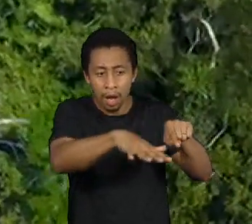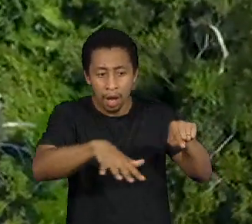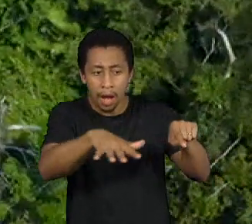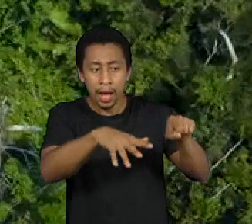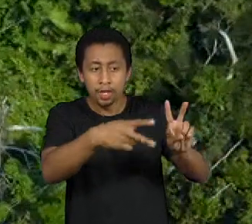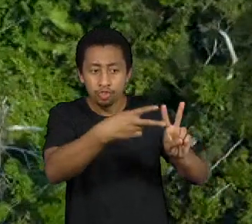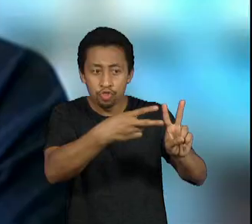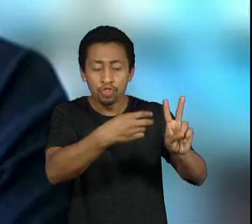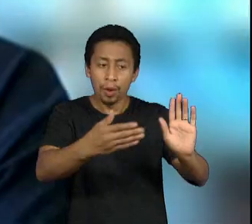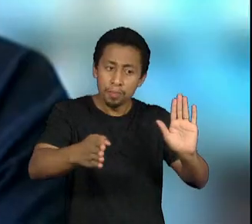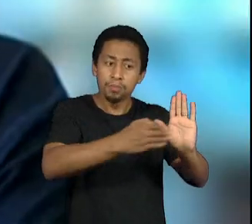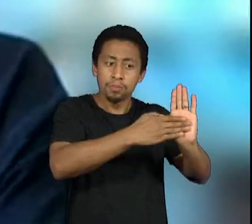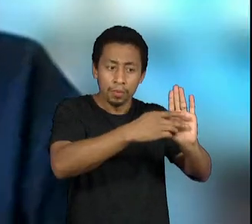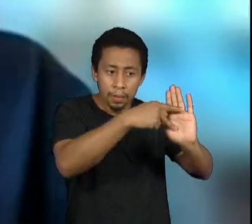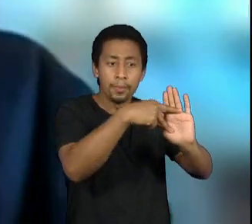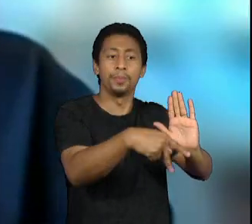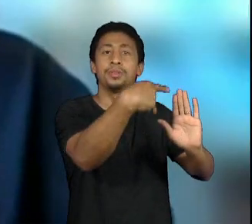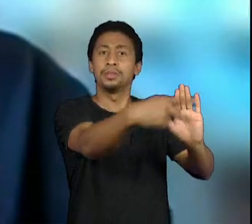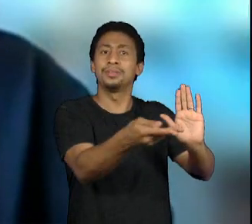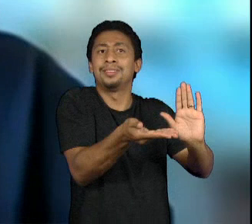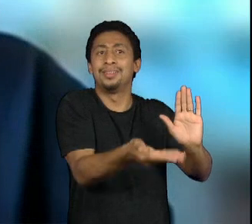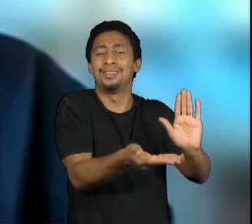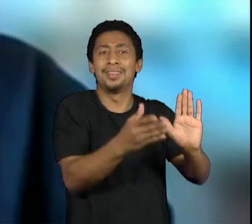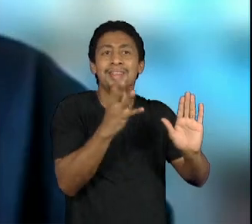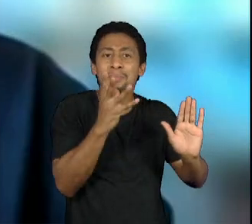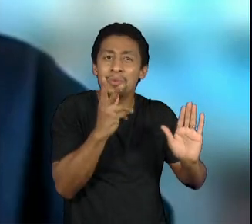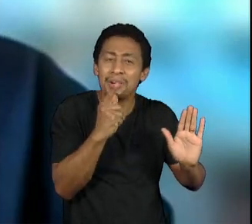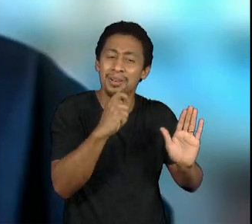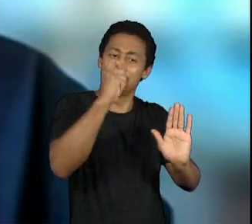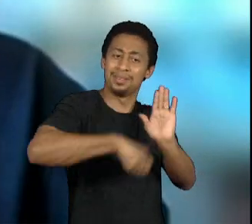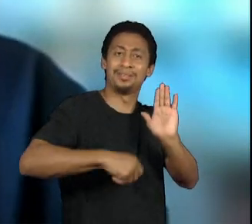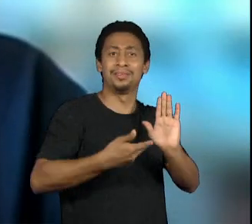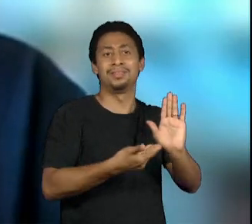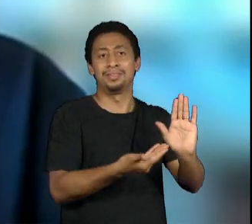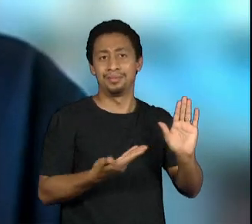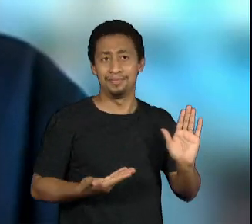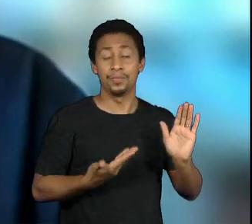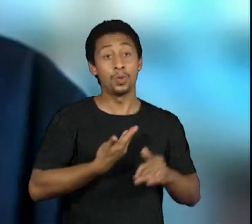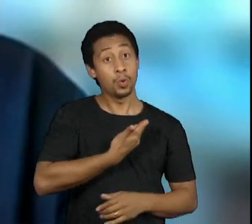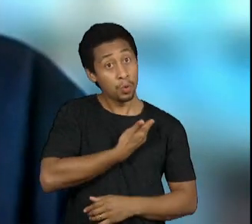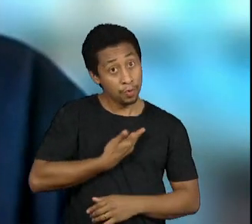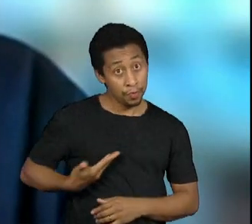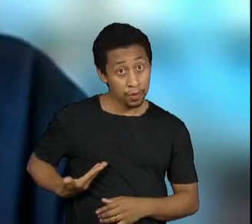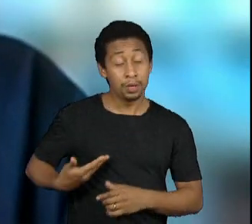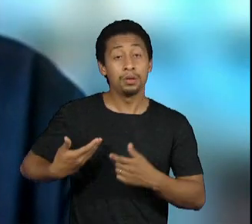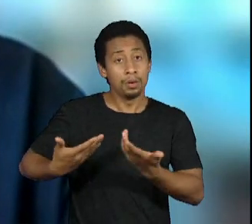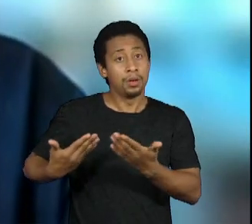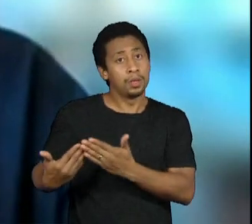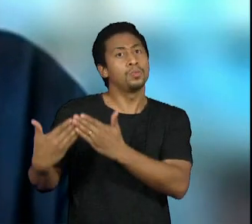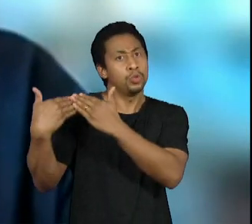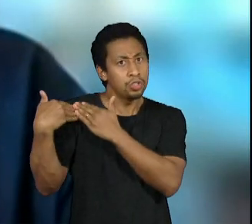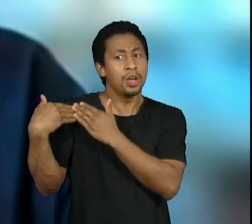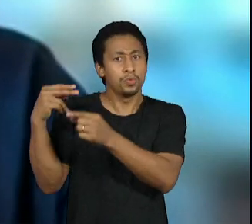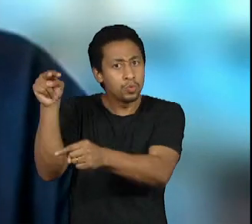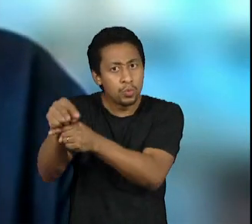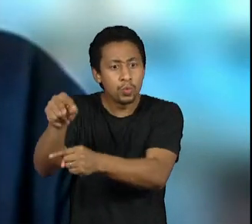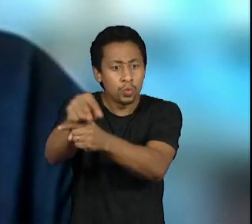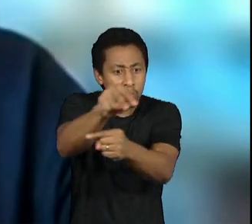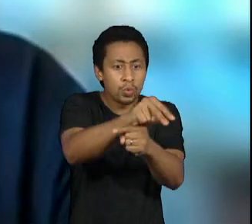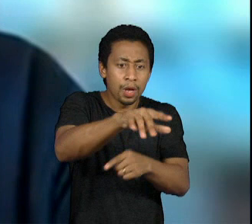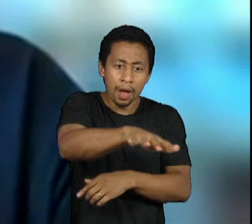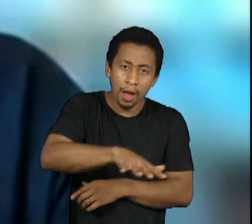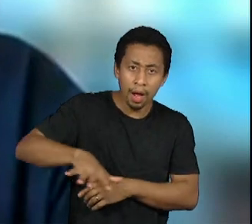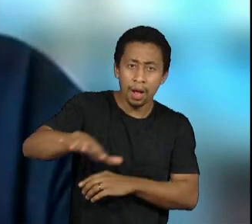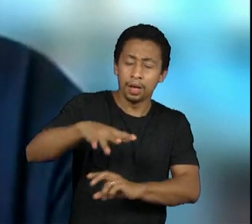esses povos isolados. O papel do Estado é determinar a reserva dessas áreas, enquanto os estudos